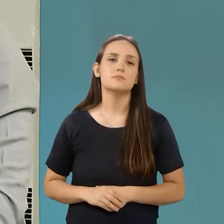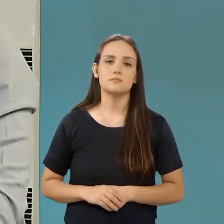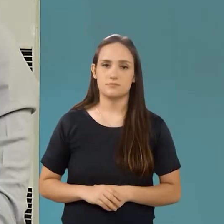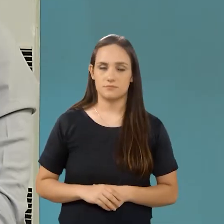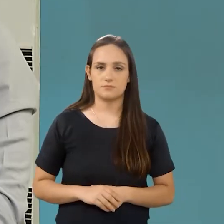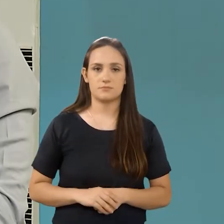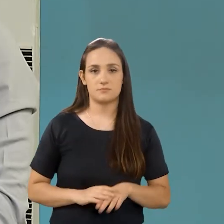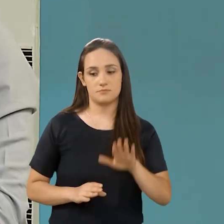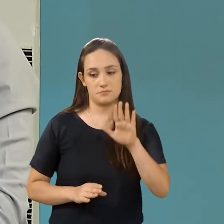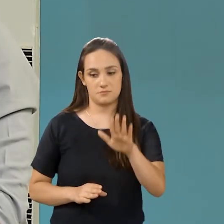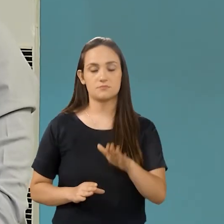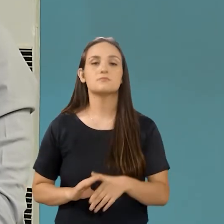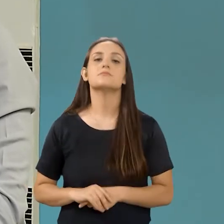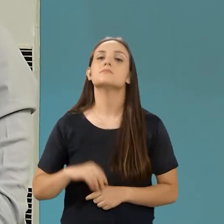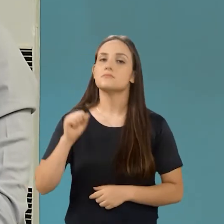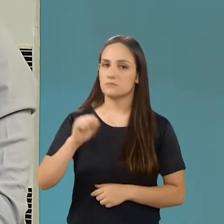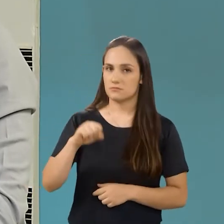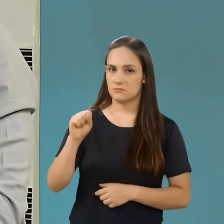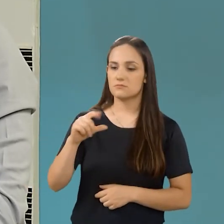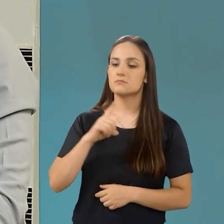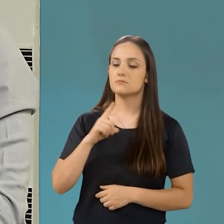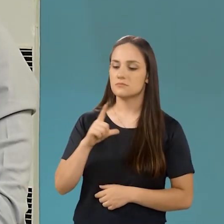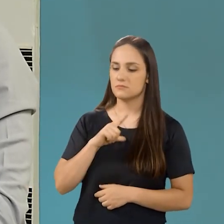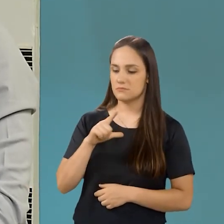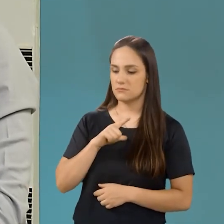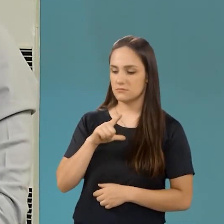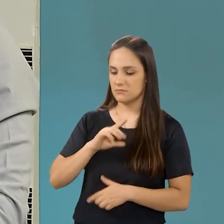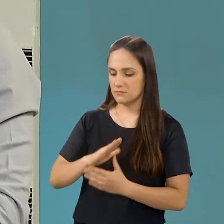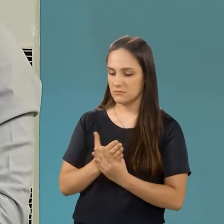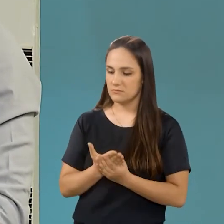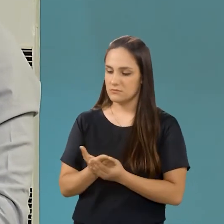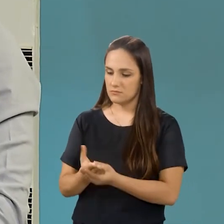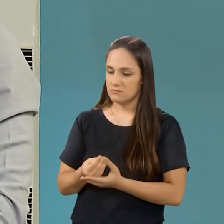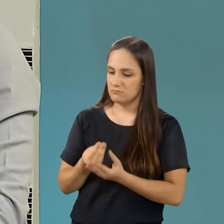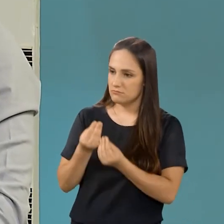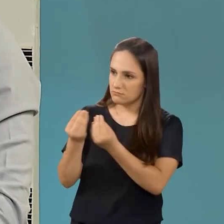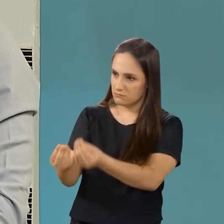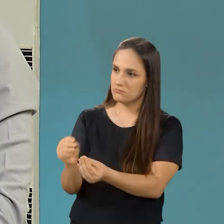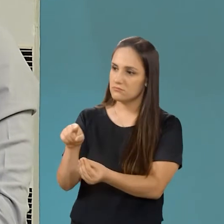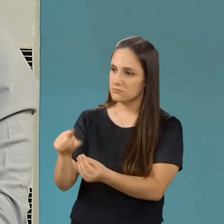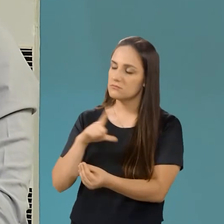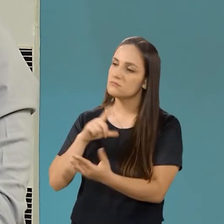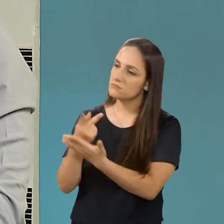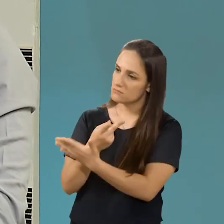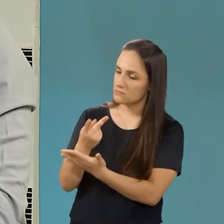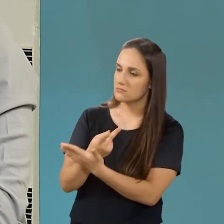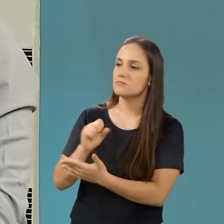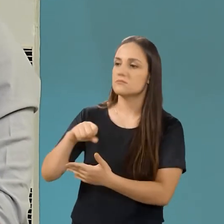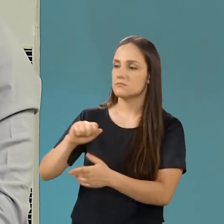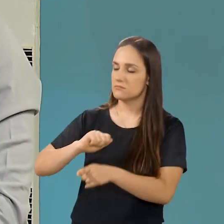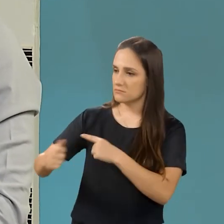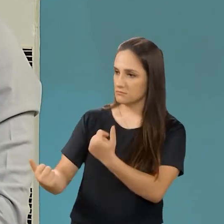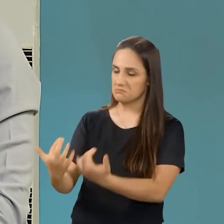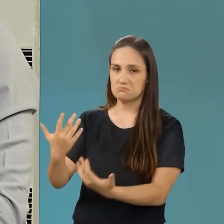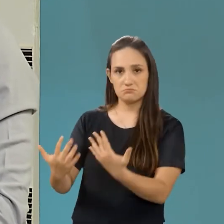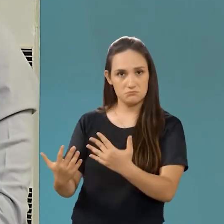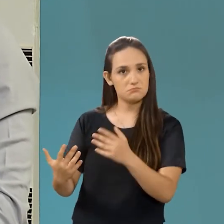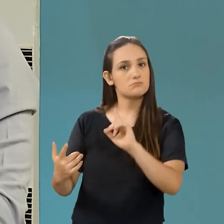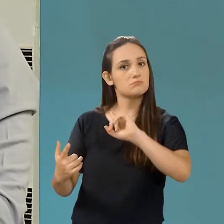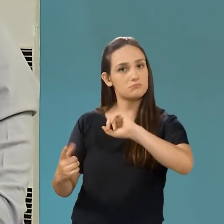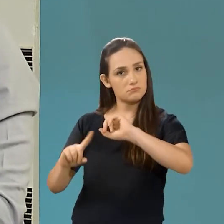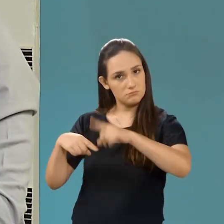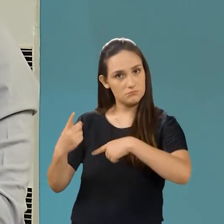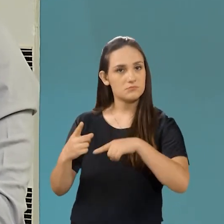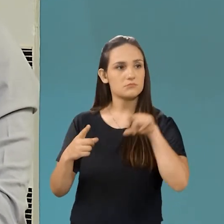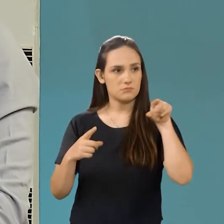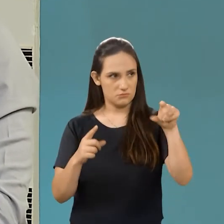Funciona com a aplicação do auto de infração, né? Quando você é constatado a prática da infração, da queima, e aí, complementando o que o